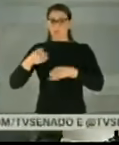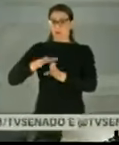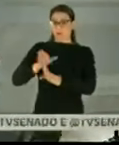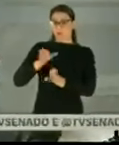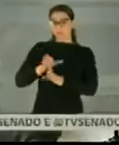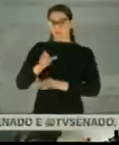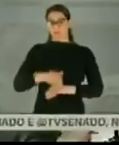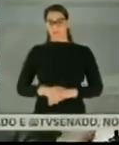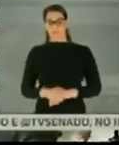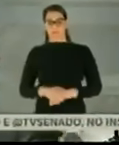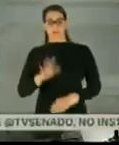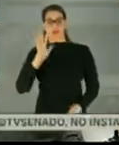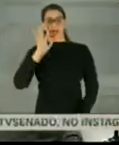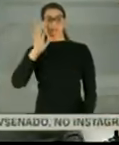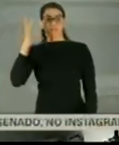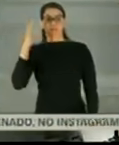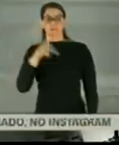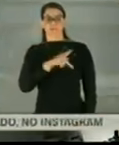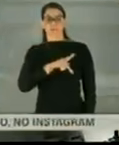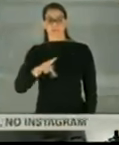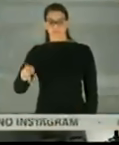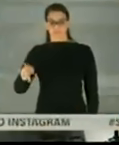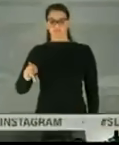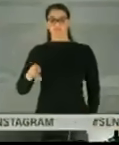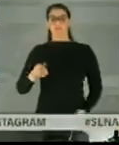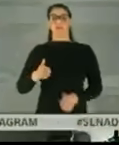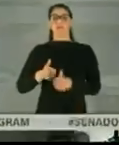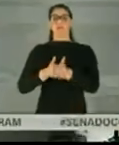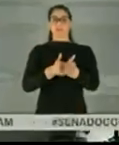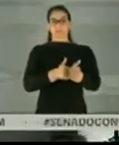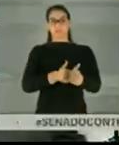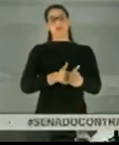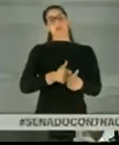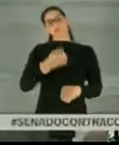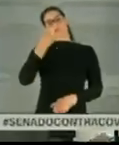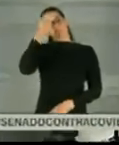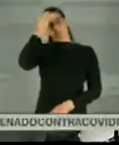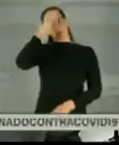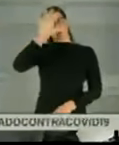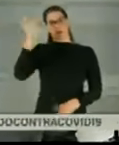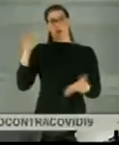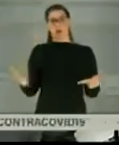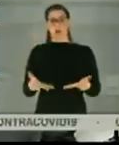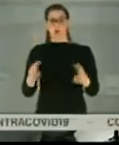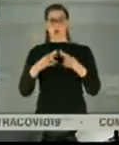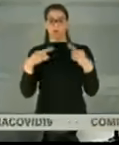A decisão do presidente foi guiada pelo bom senso. Vamos suspender.